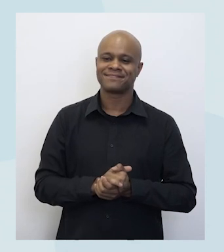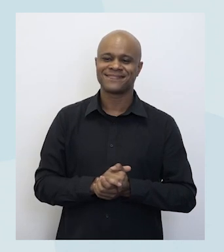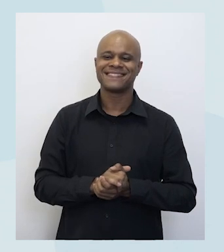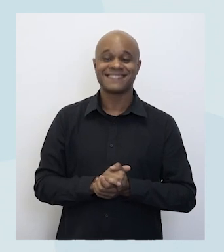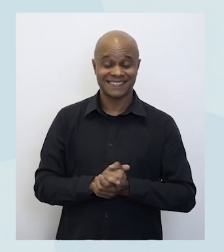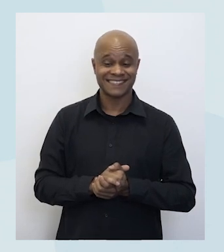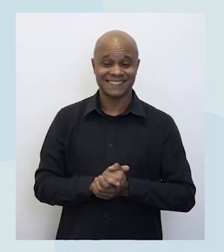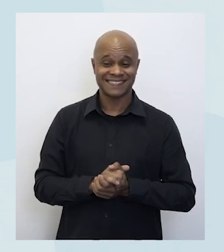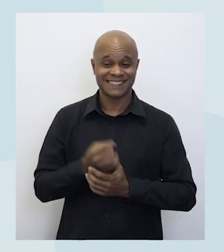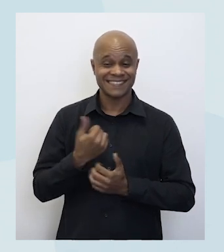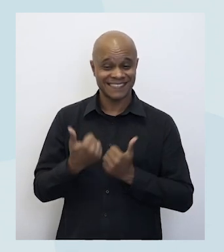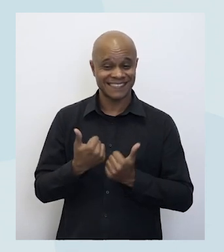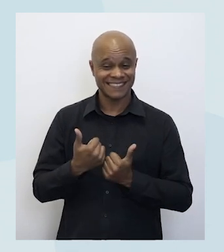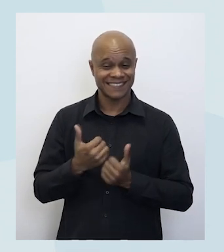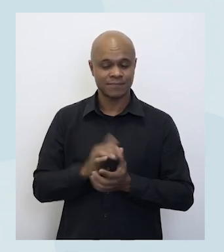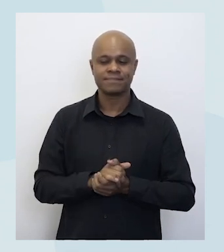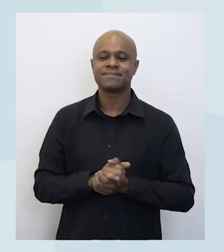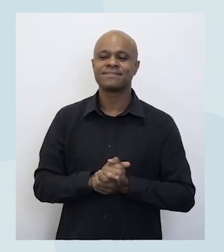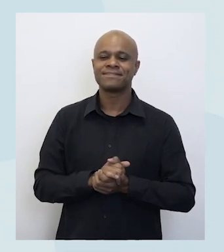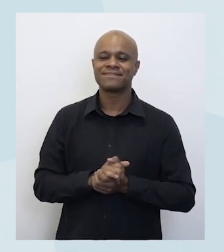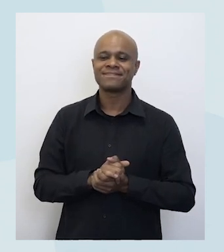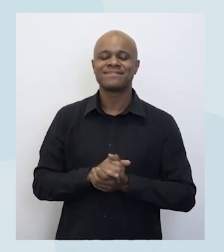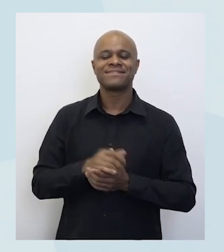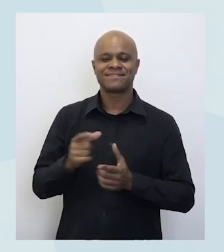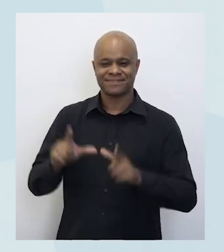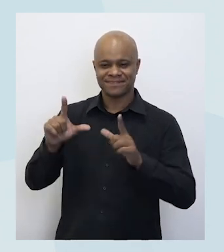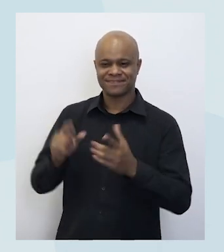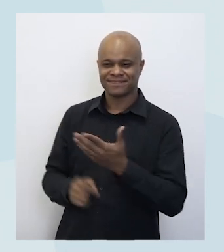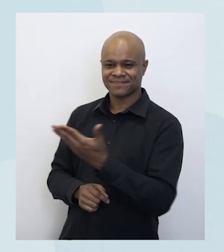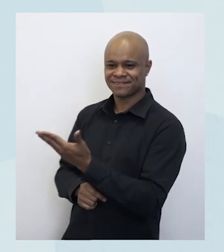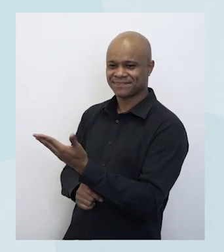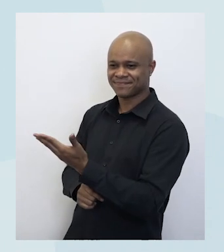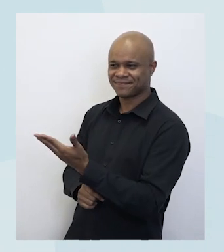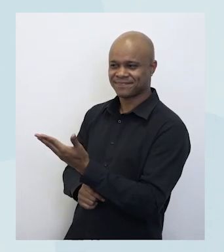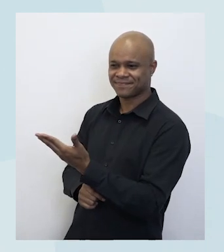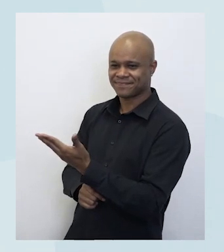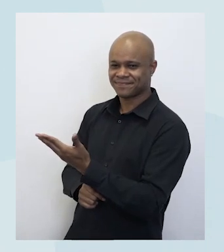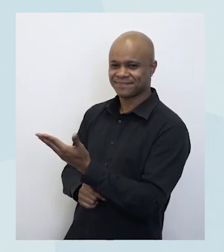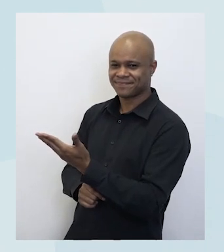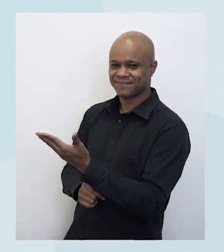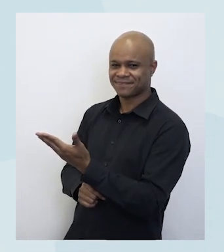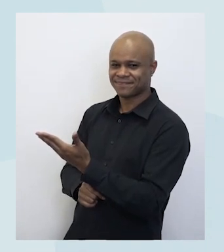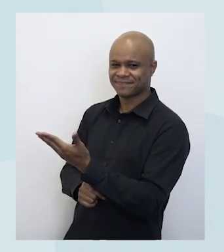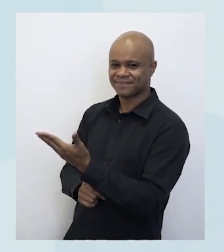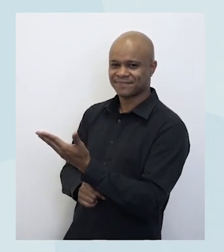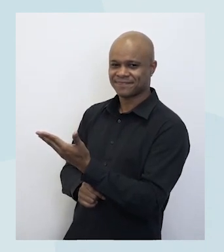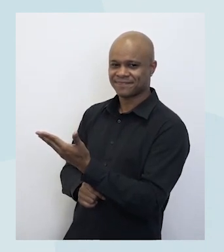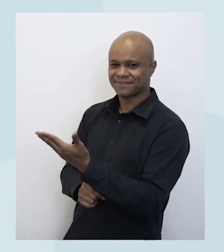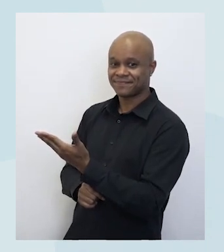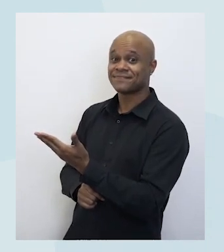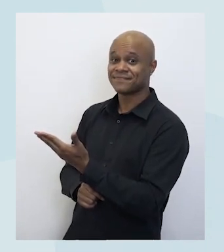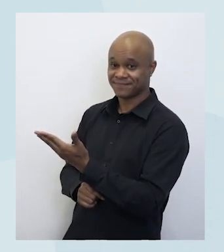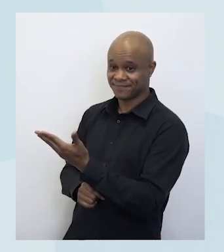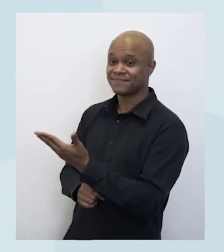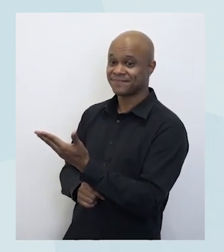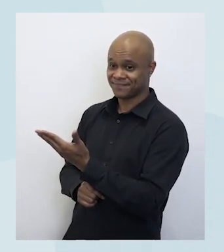Tudo bem? Agora, eu vou colocar aqui para vocês na tela, né, o que nós fizemos aqui na lousa, perfeito? E eu quero que vocês, então